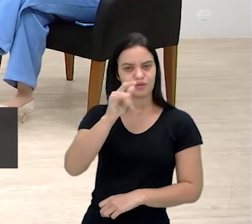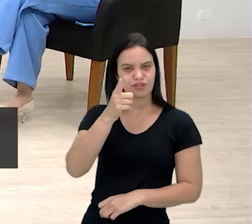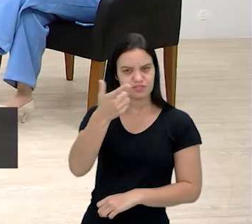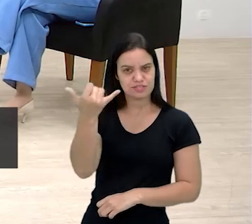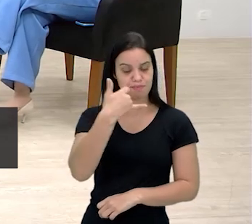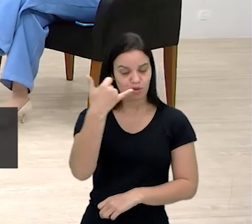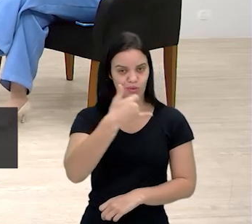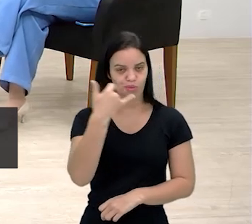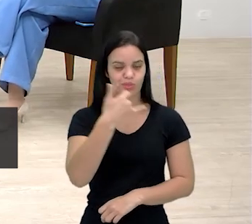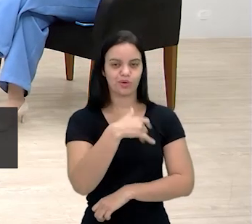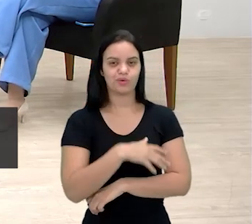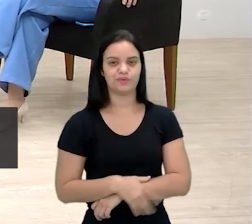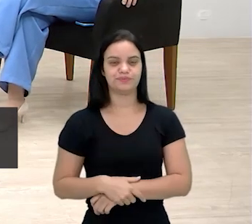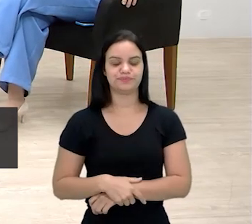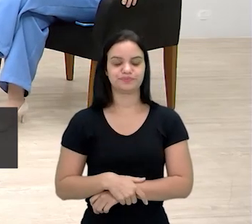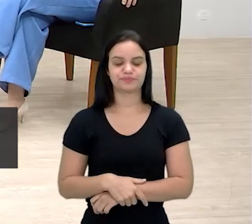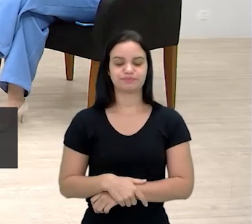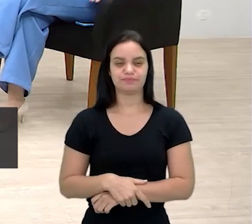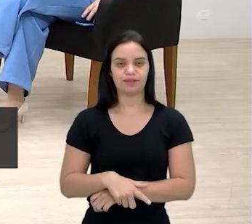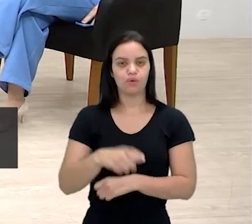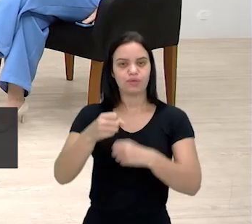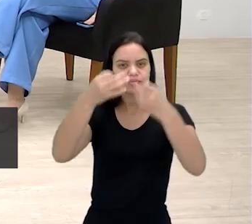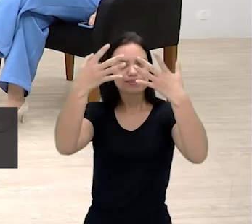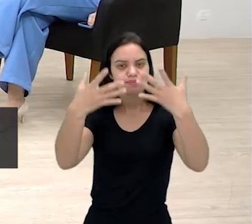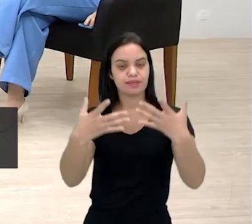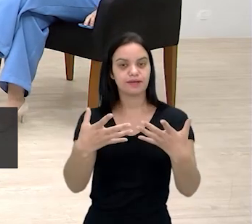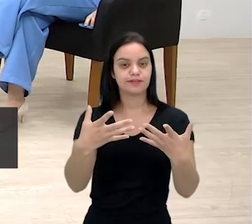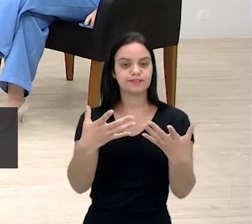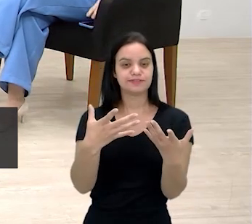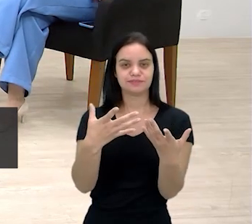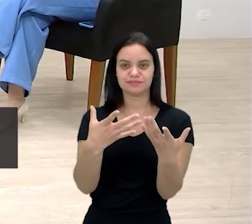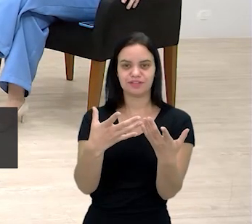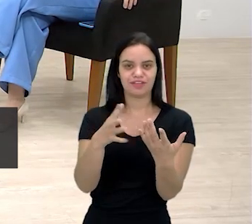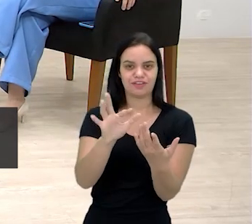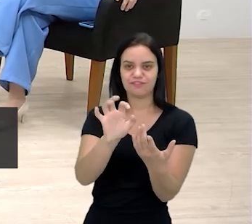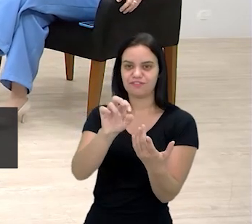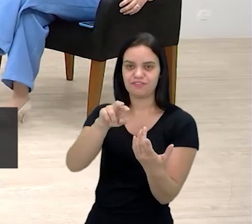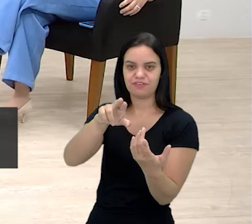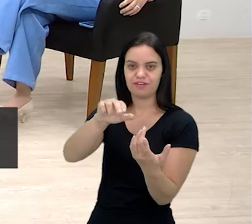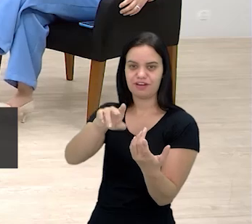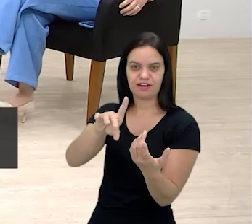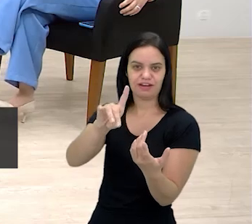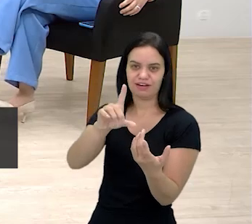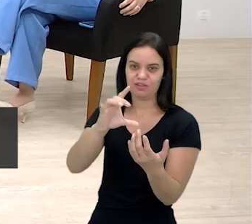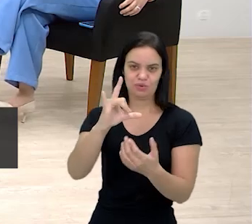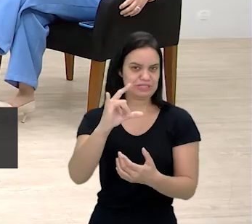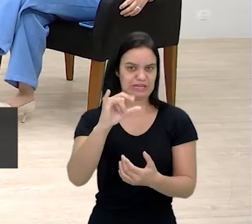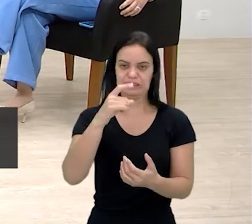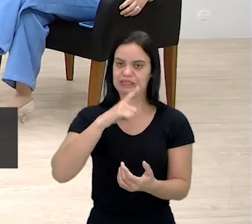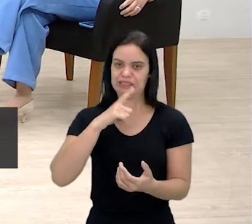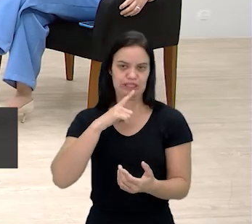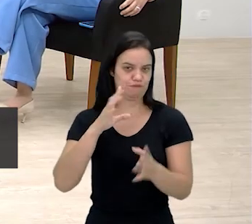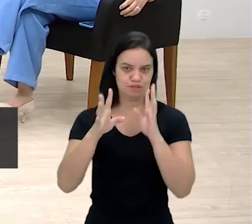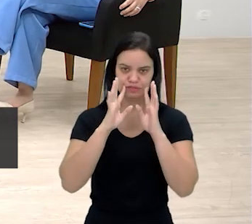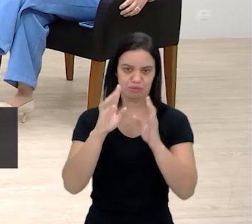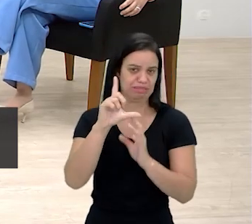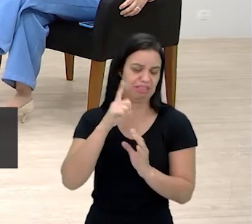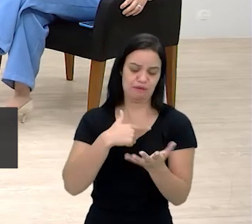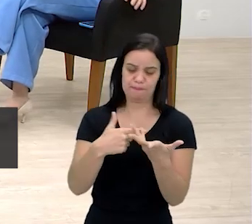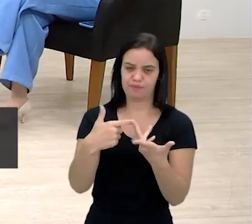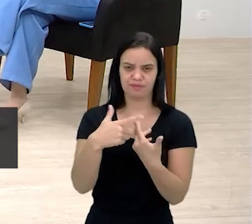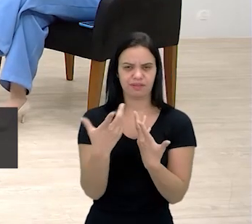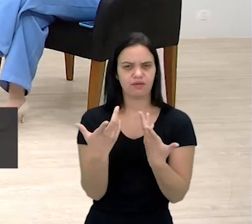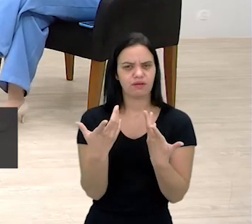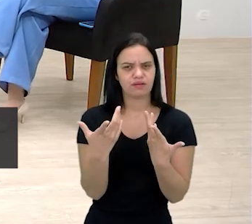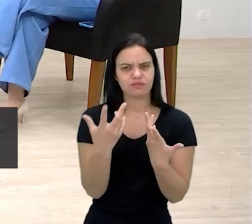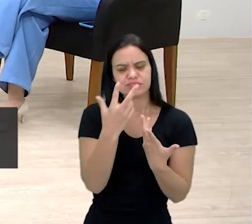eu talvez quisesse amarrar. Quando você fala assim, tem muitos Fernandos aí no Instagram, no Face. Como